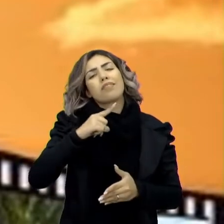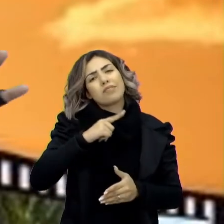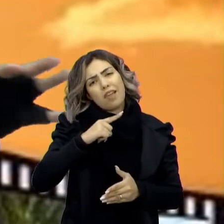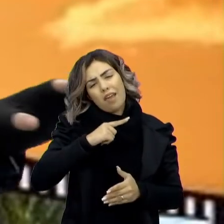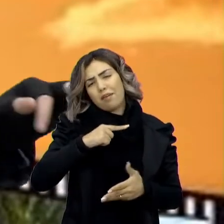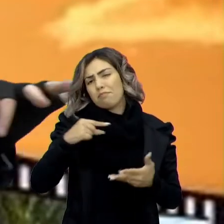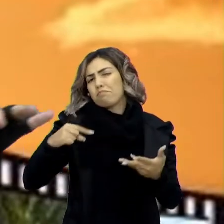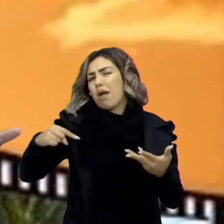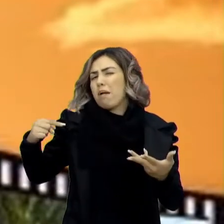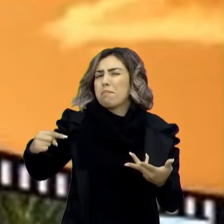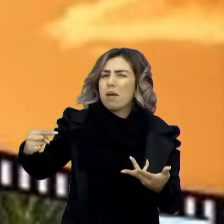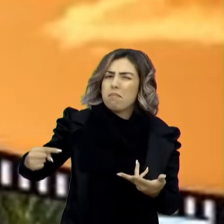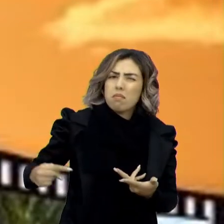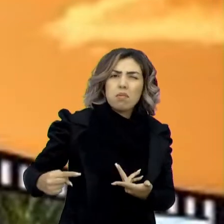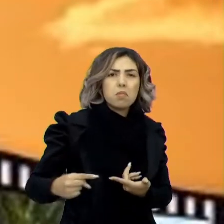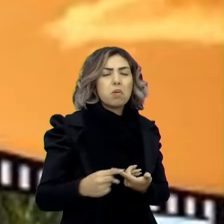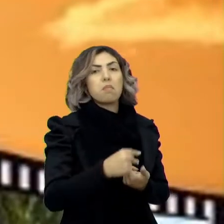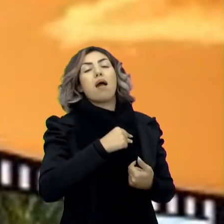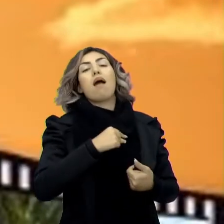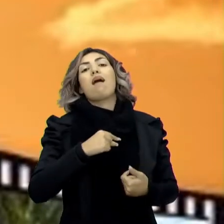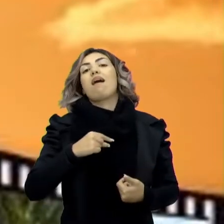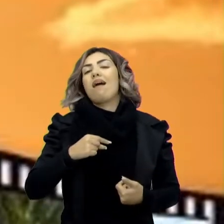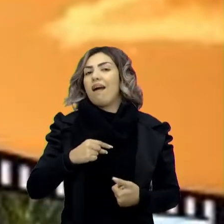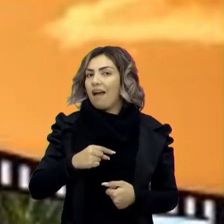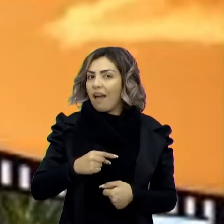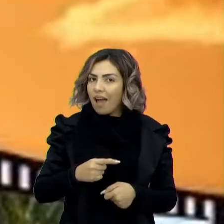que vão realmente se